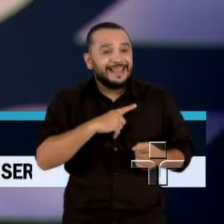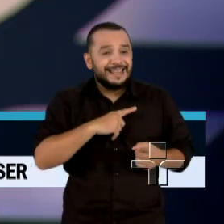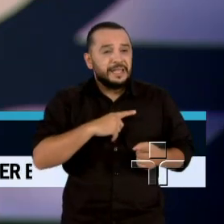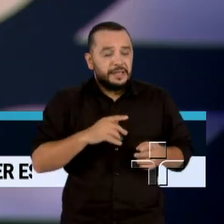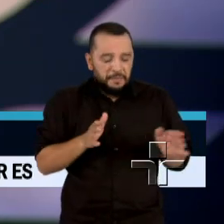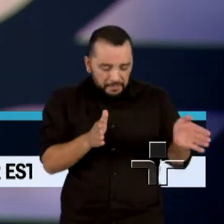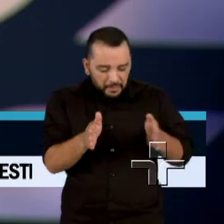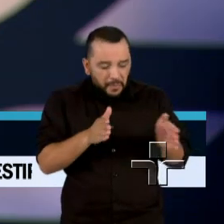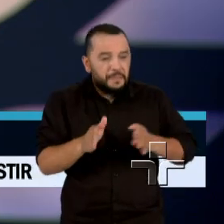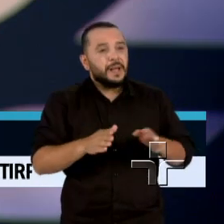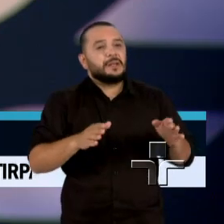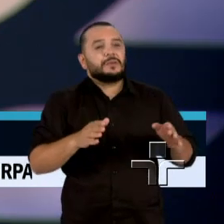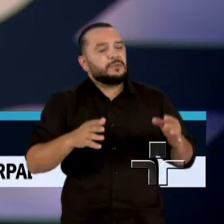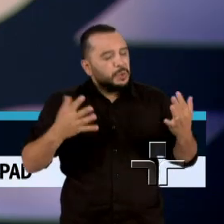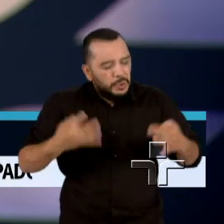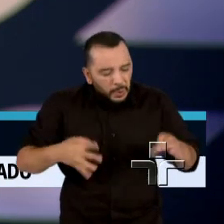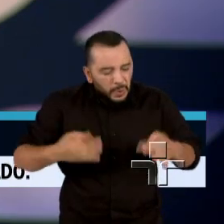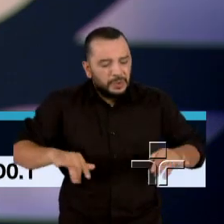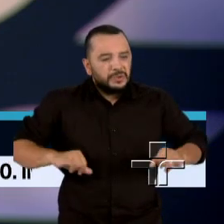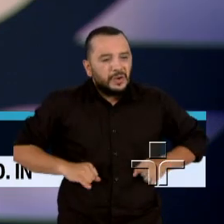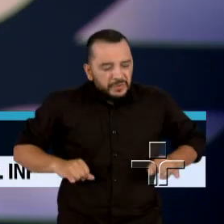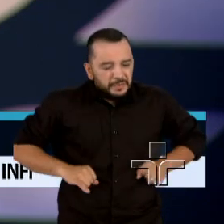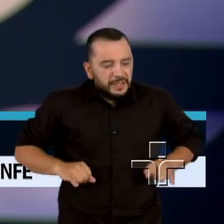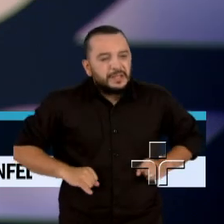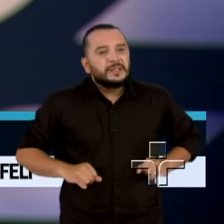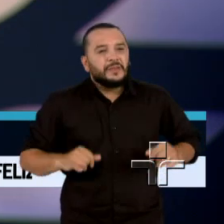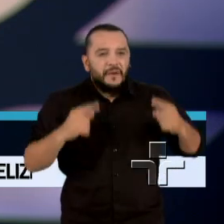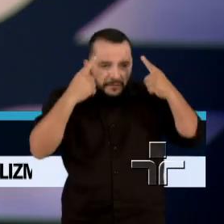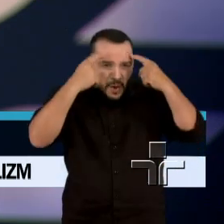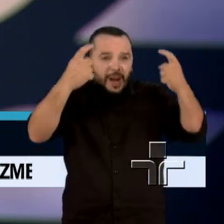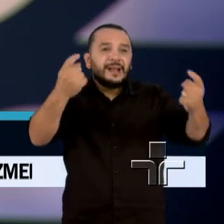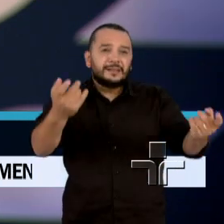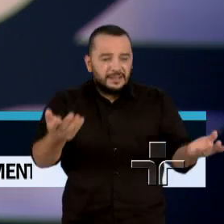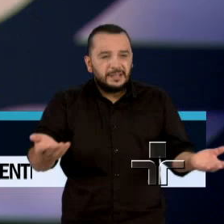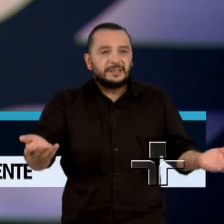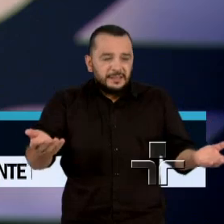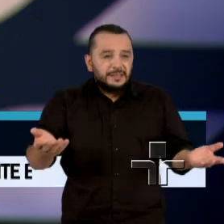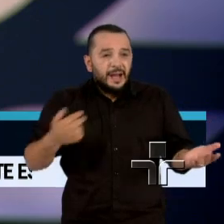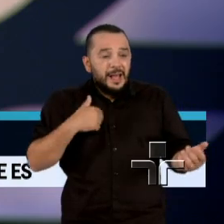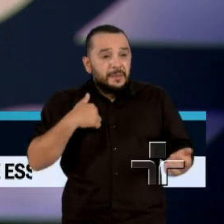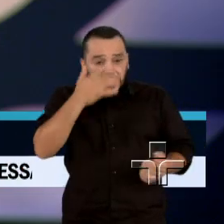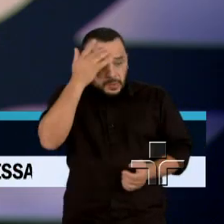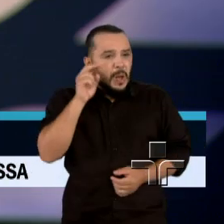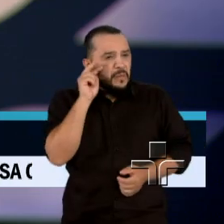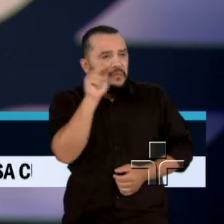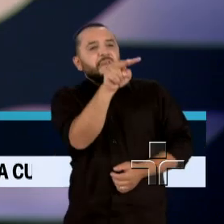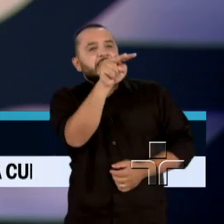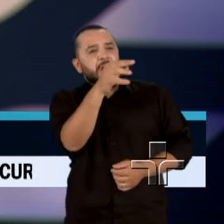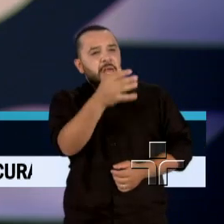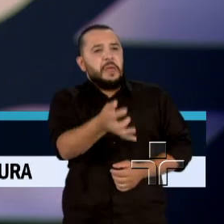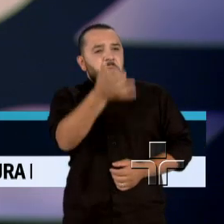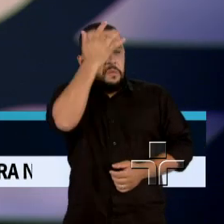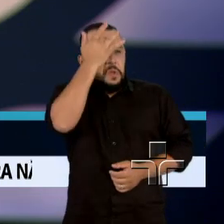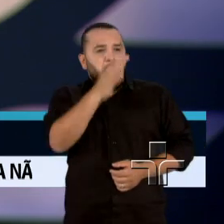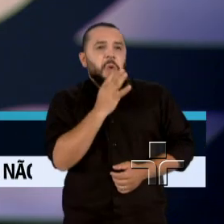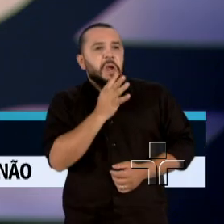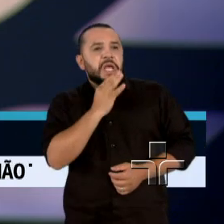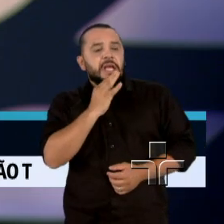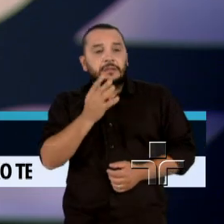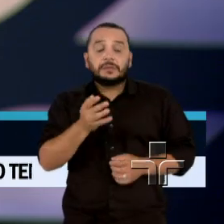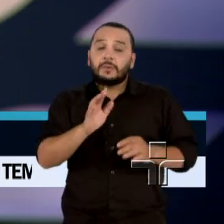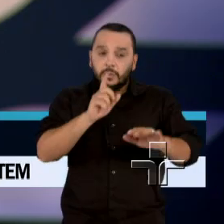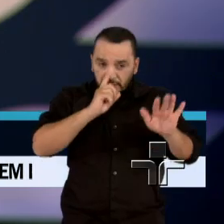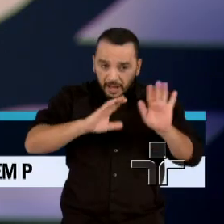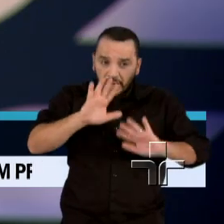dor mesmo, de violência, fruto do trauma. Então, é muito importante que o reconhecimento não seja